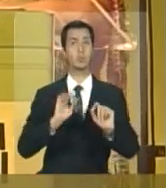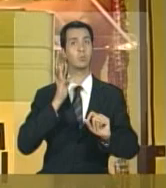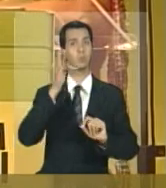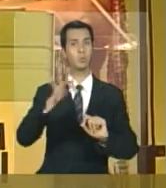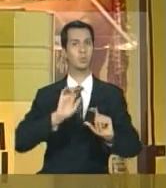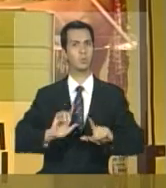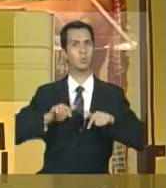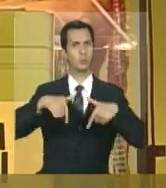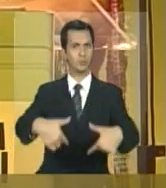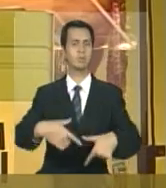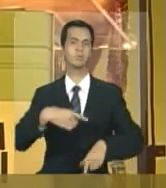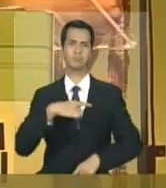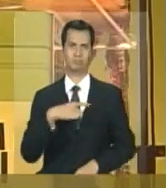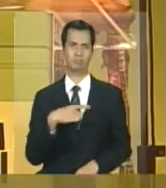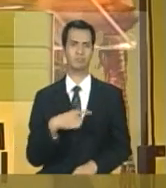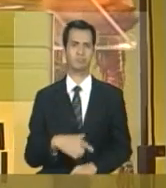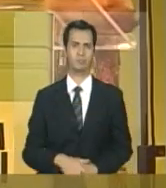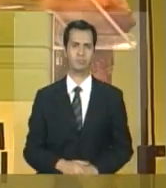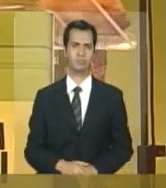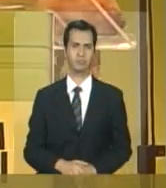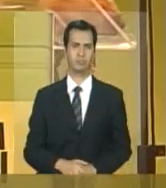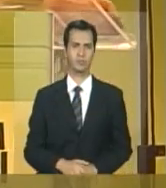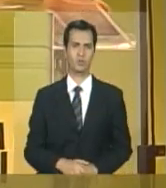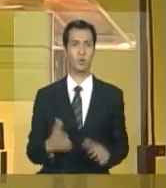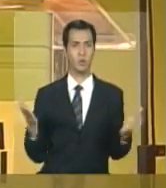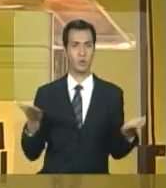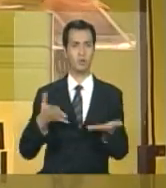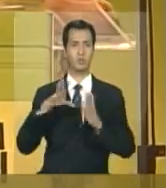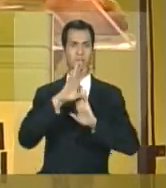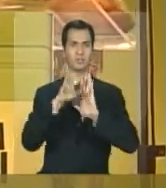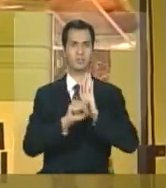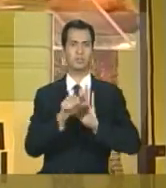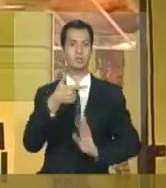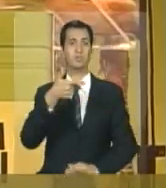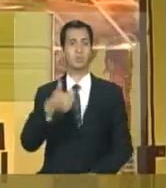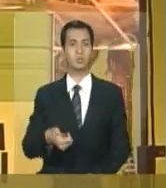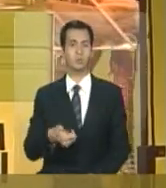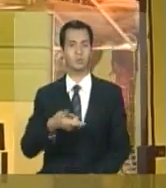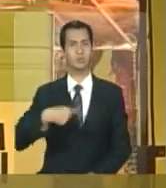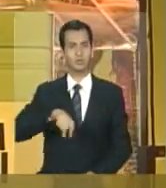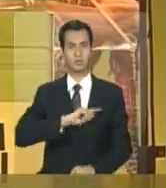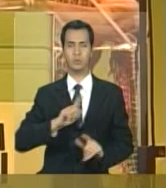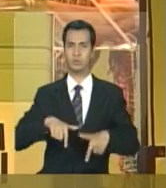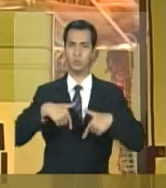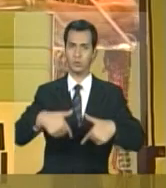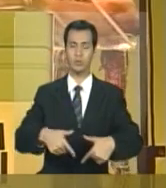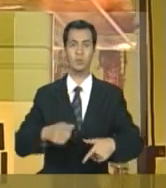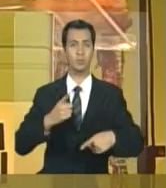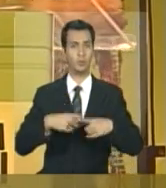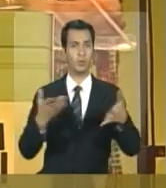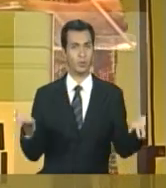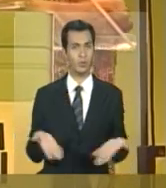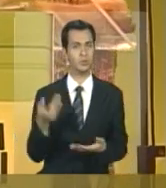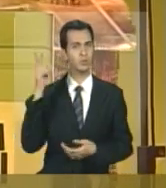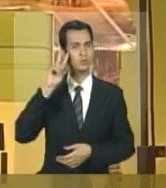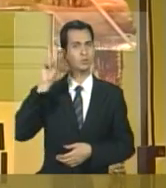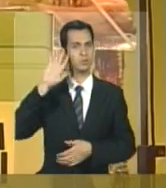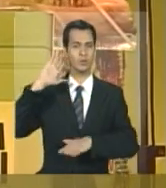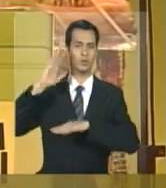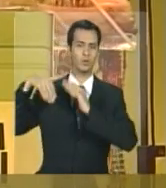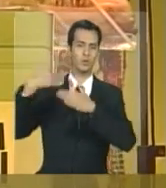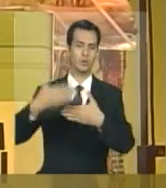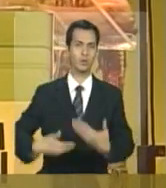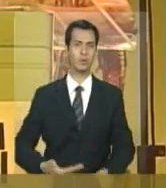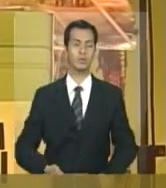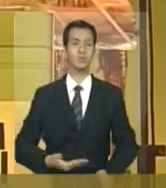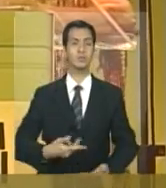estão pautados para nós, em pleno século XXI, nesse momento da história importante